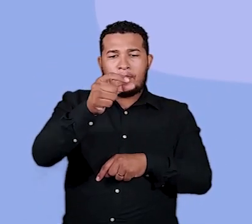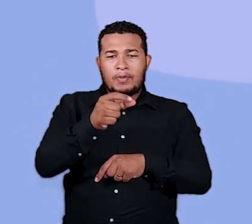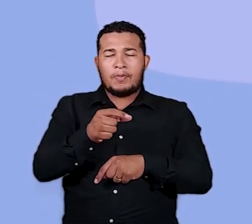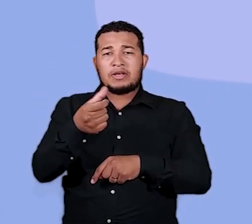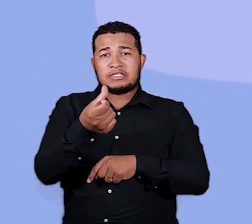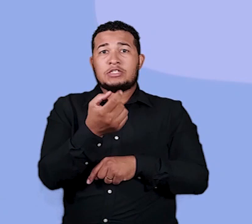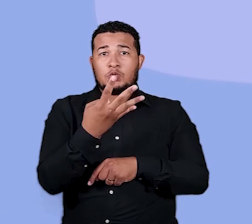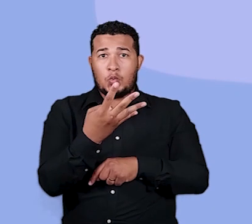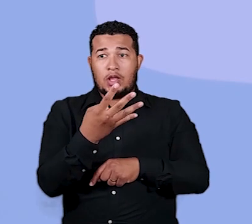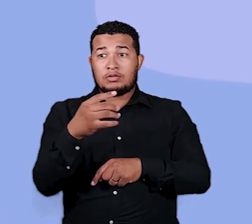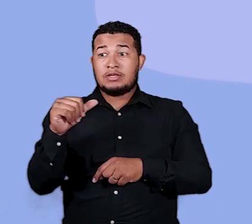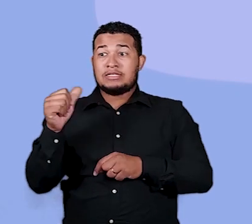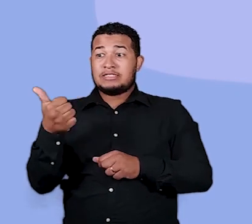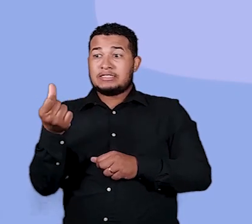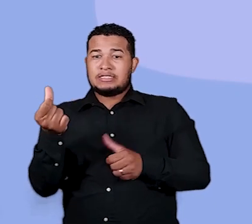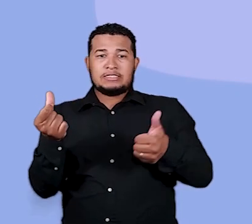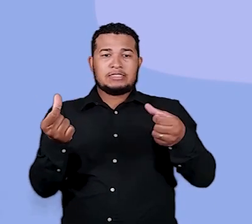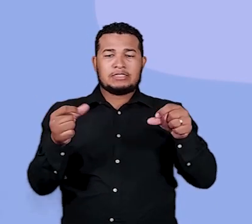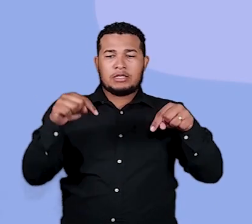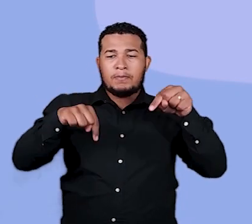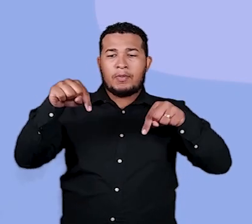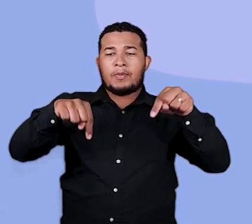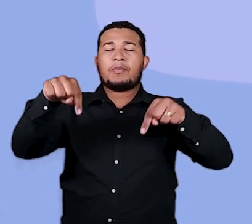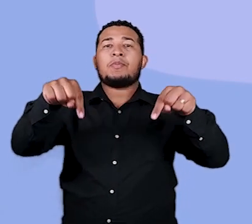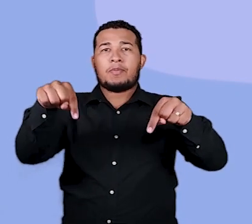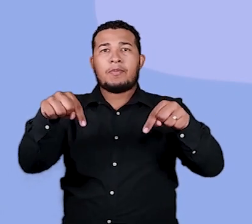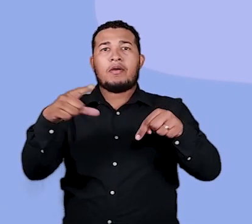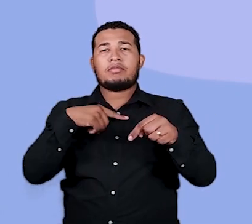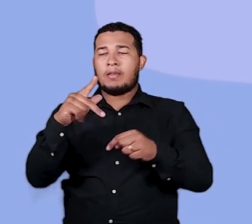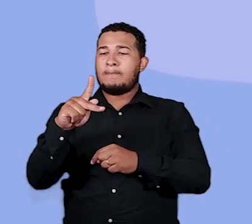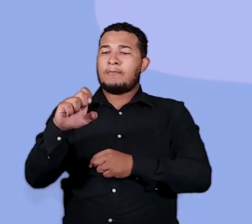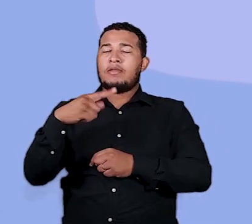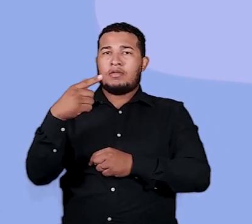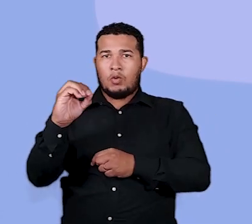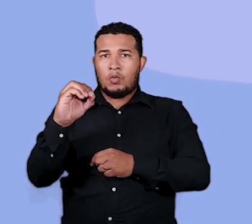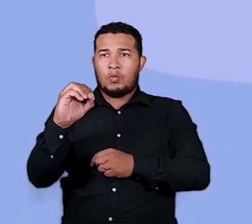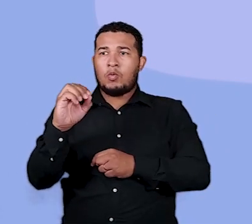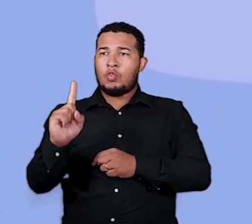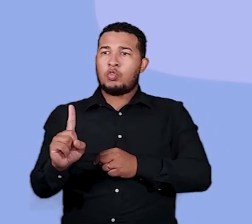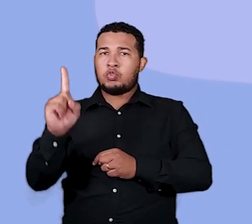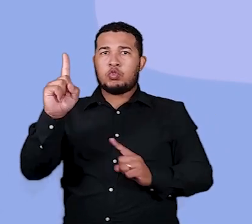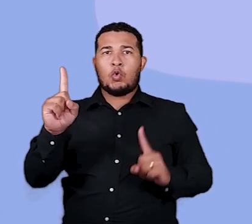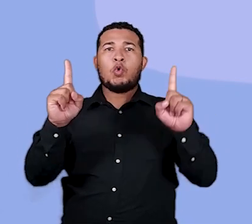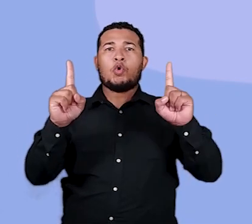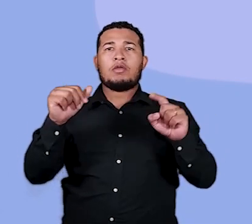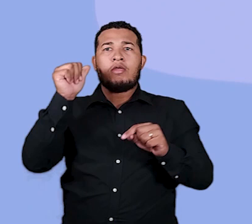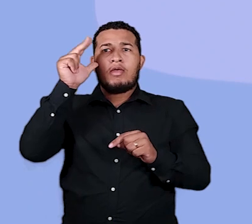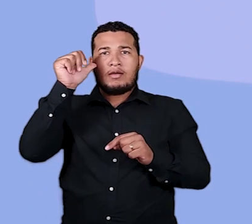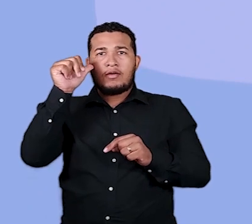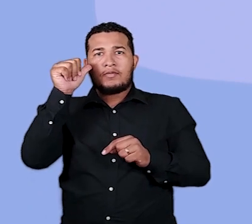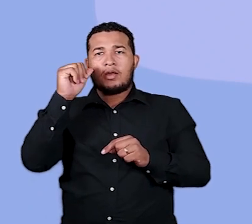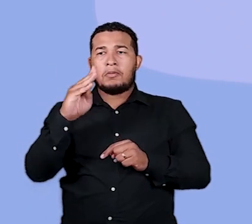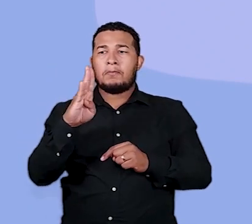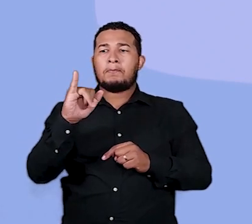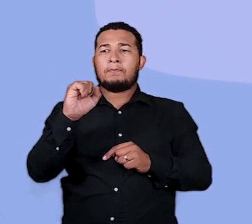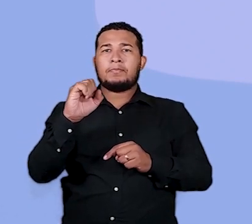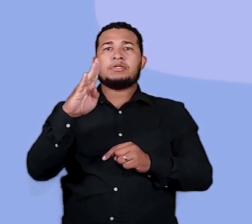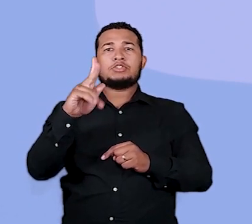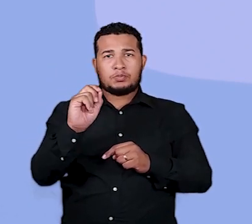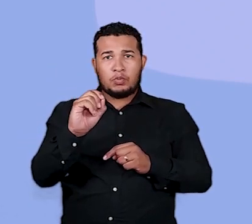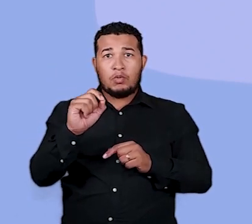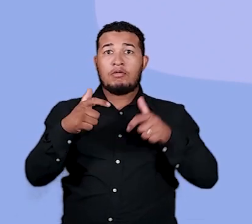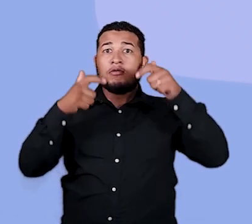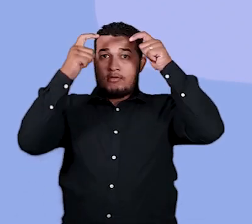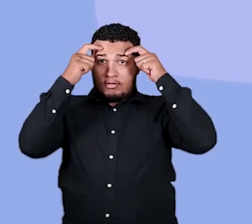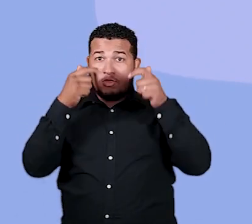64 casas, 16 peças cada jogador, sendo representadas por peões, torres, cavalos, bispos, um